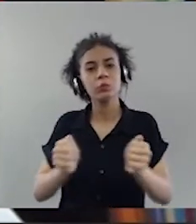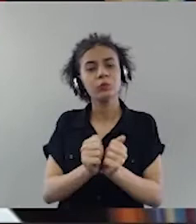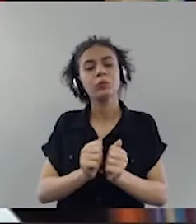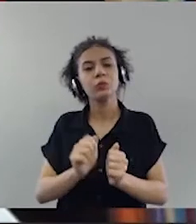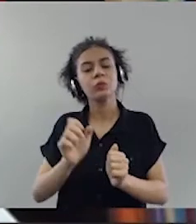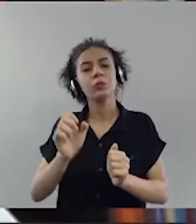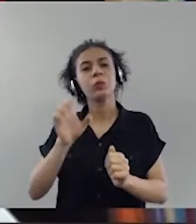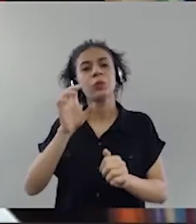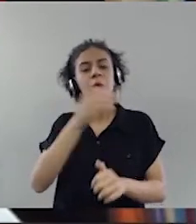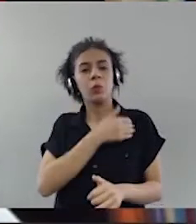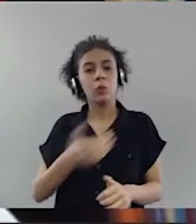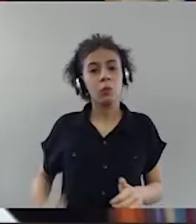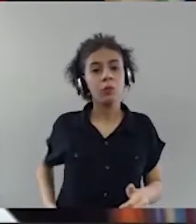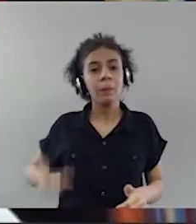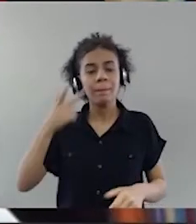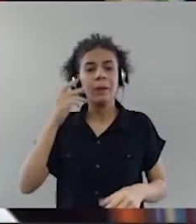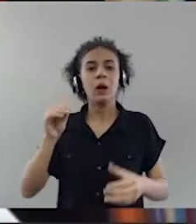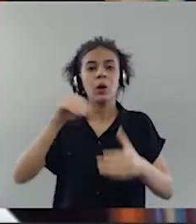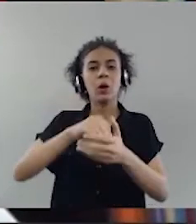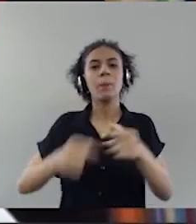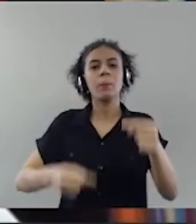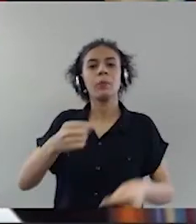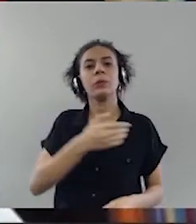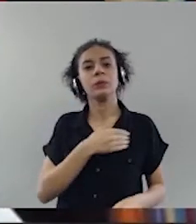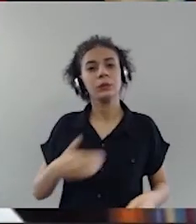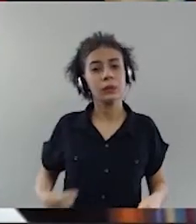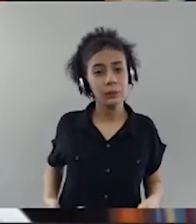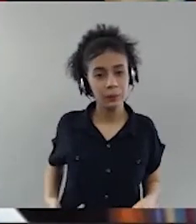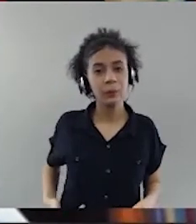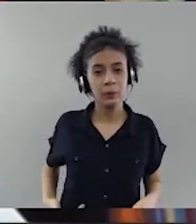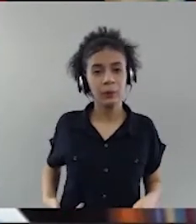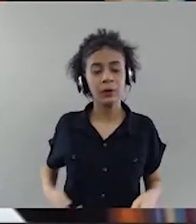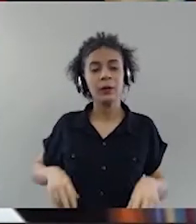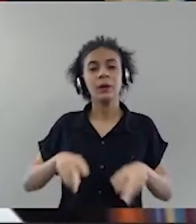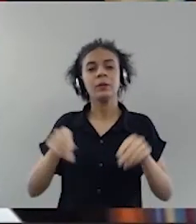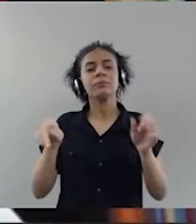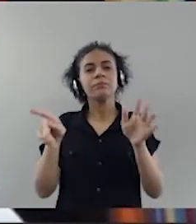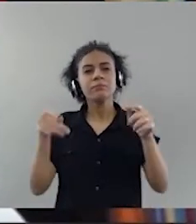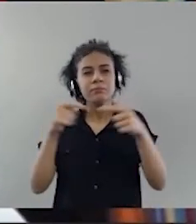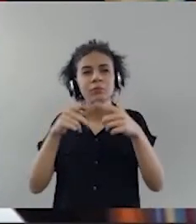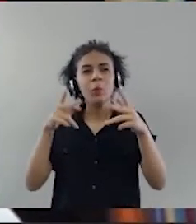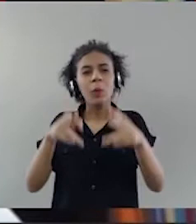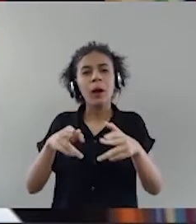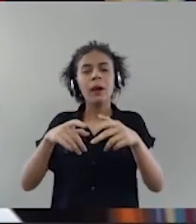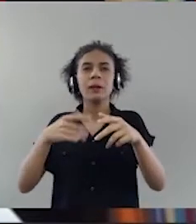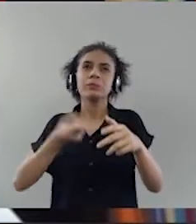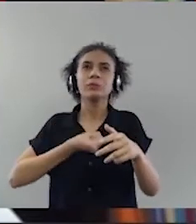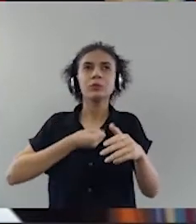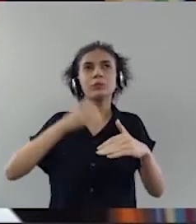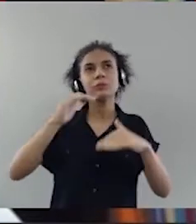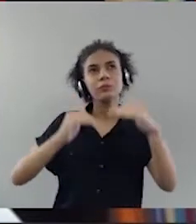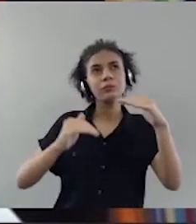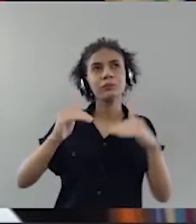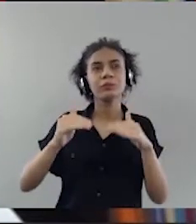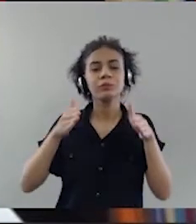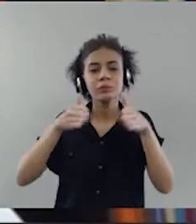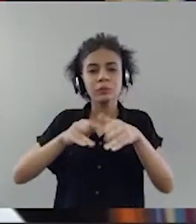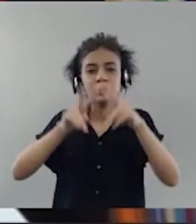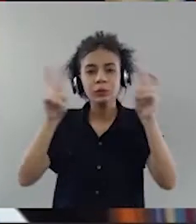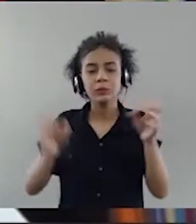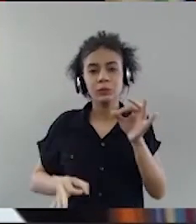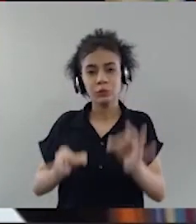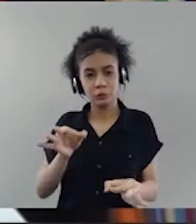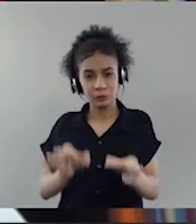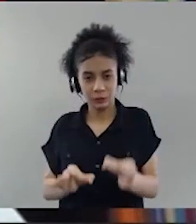implementação de políticas públicas da forma tratadas como delineadas, né, em maior ou menor medida, no ordenamento jurídico.